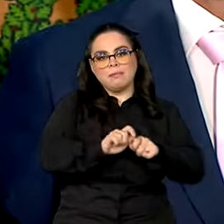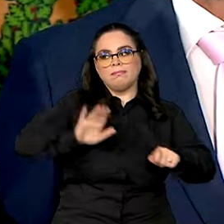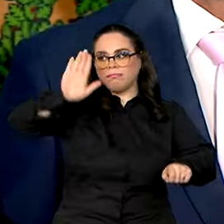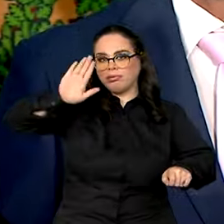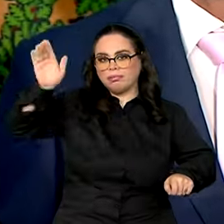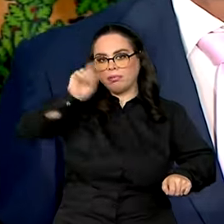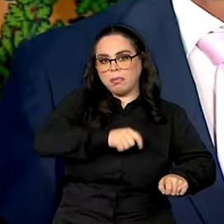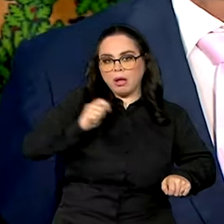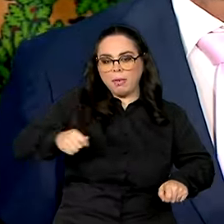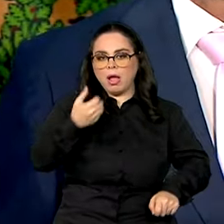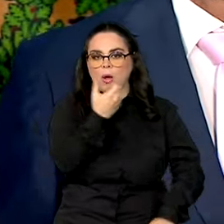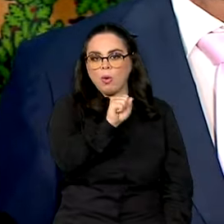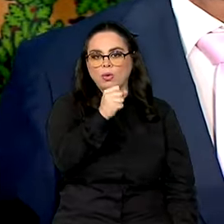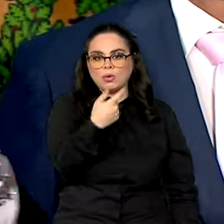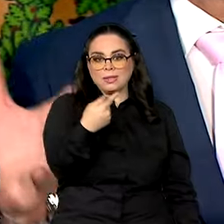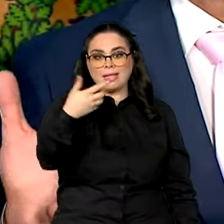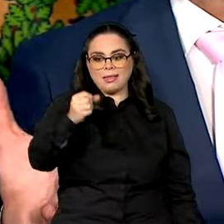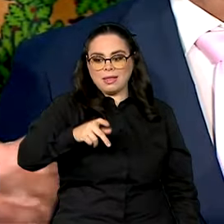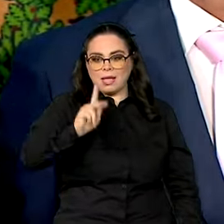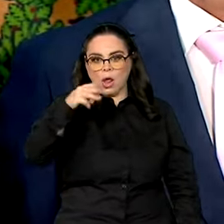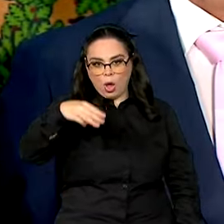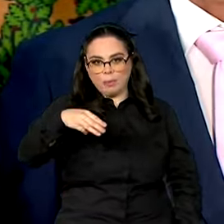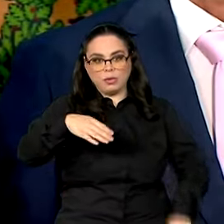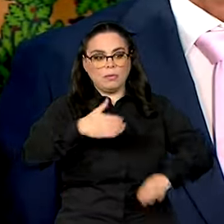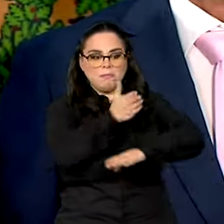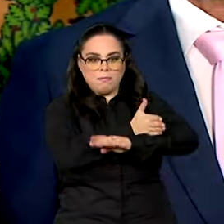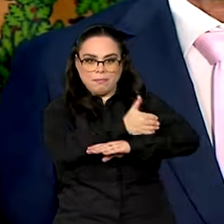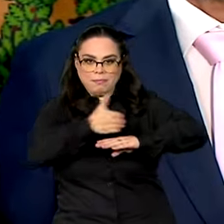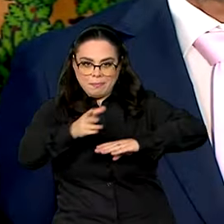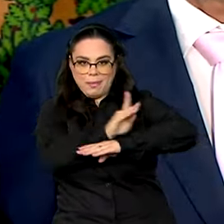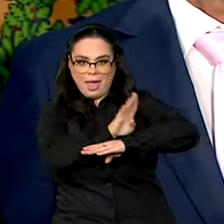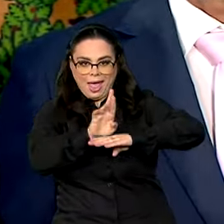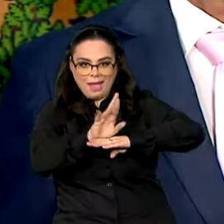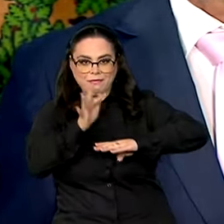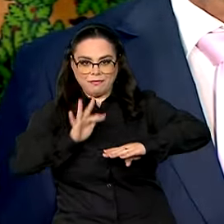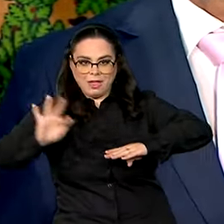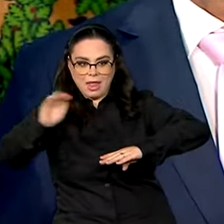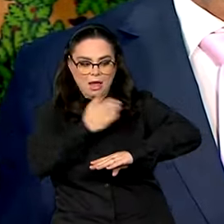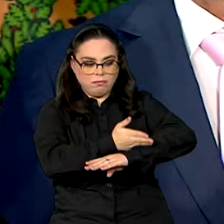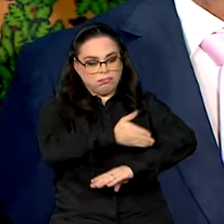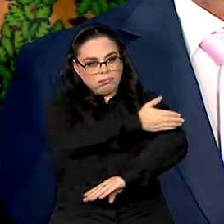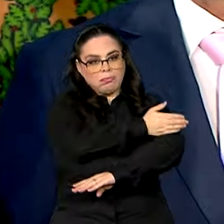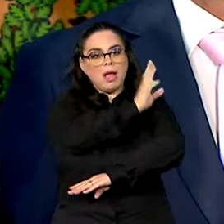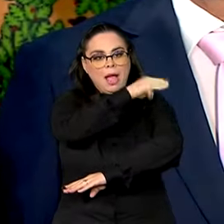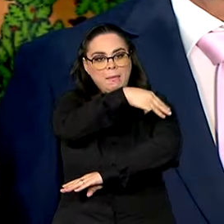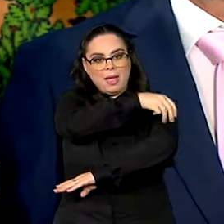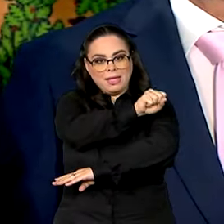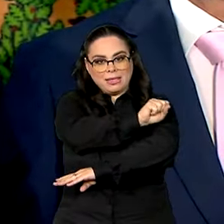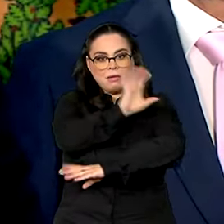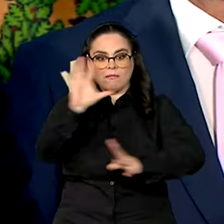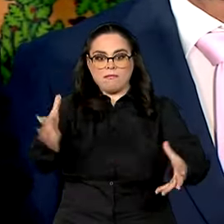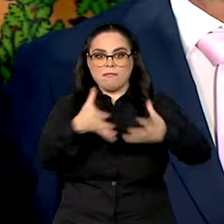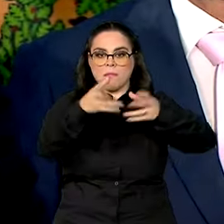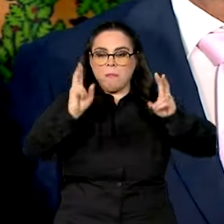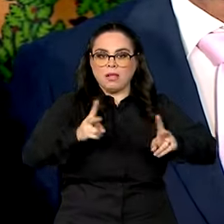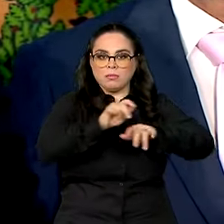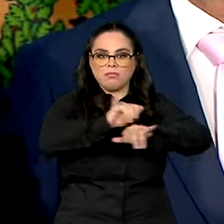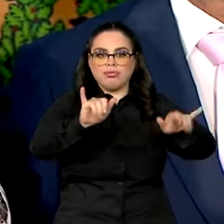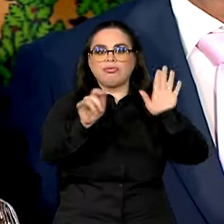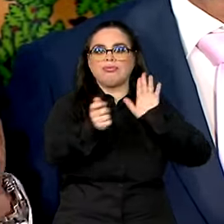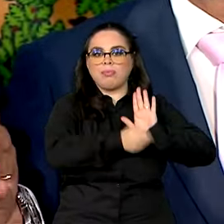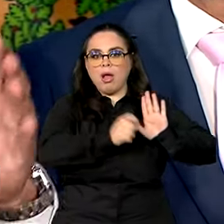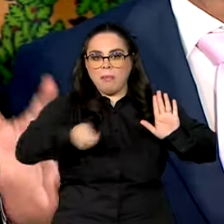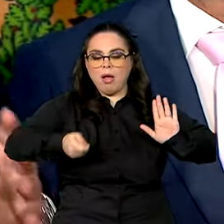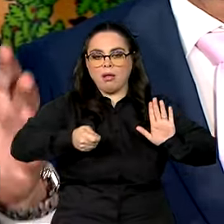870 quilômetros de rodovias, a metade federal, BRs, a outra metade MS, num lote só, que vai significar